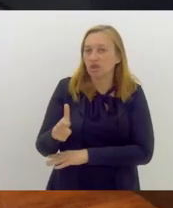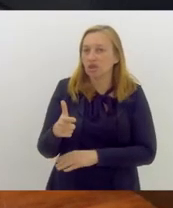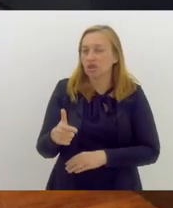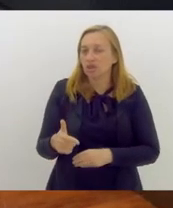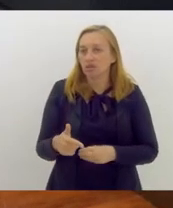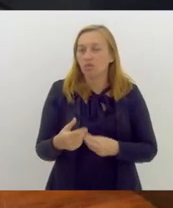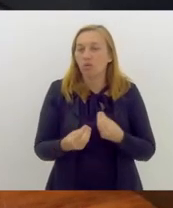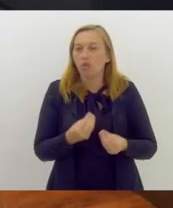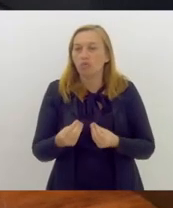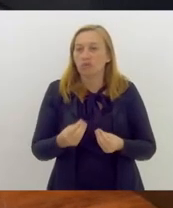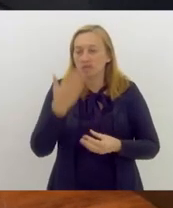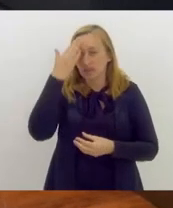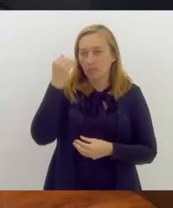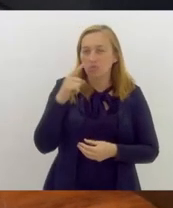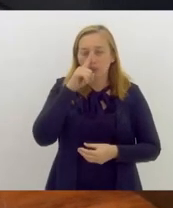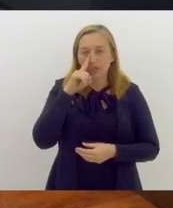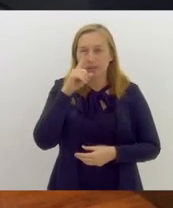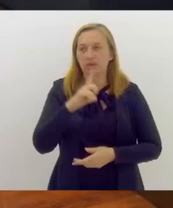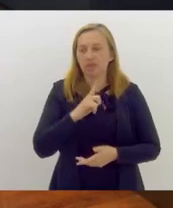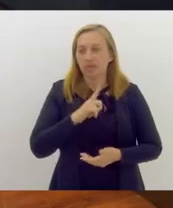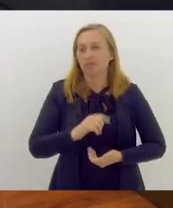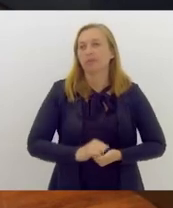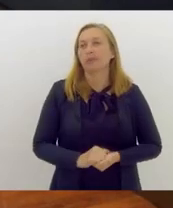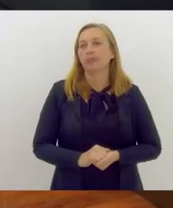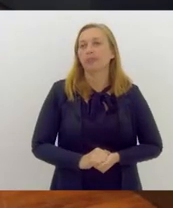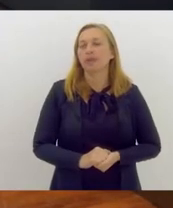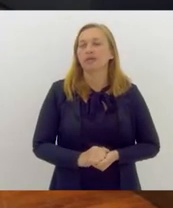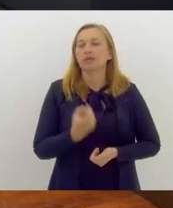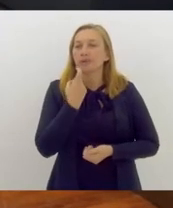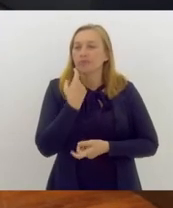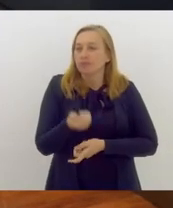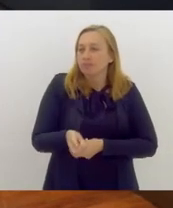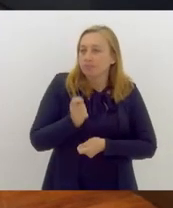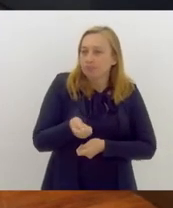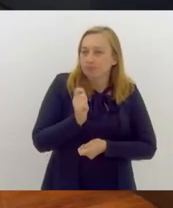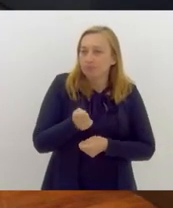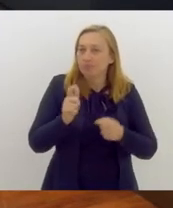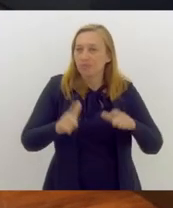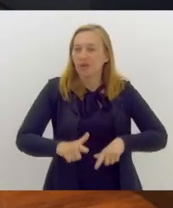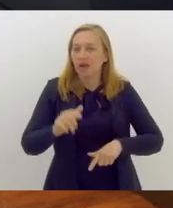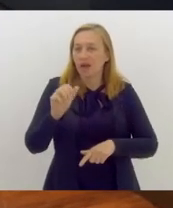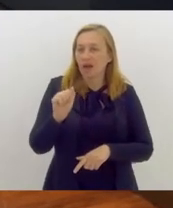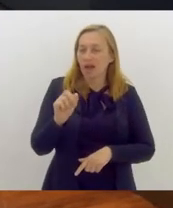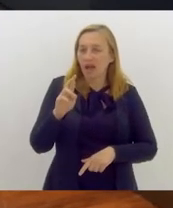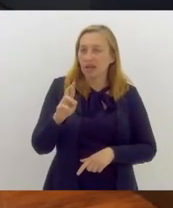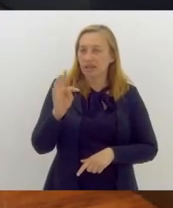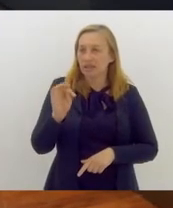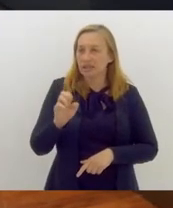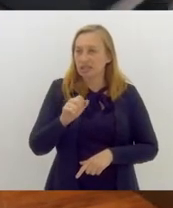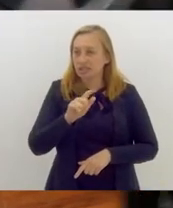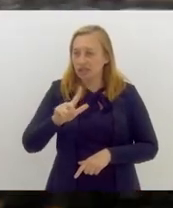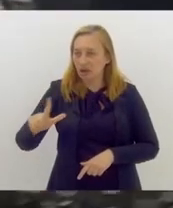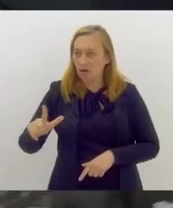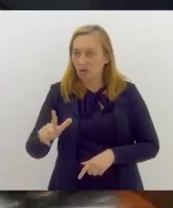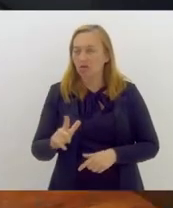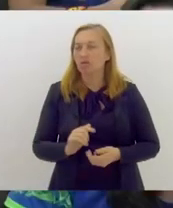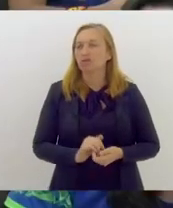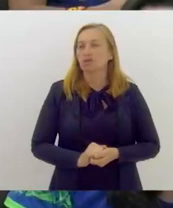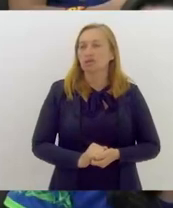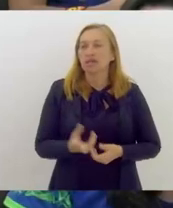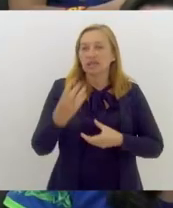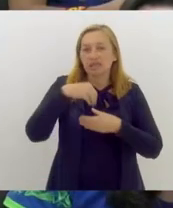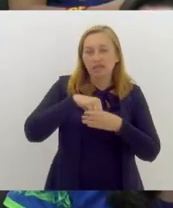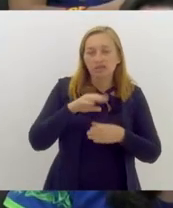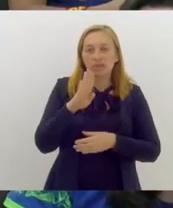isso tudo pode piorar a vida da população A Pesca realizada no local é artesanal e é pequeno escala e fica